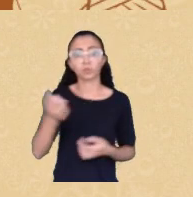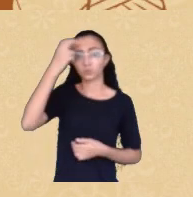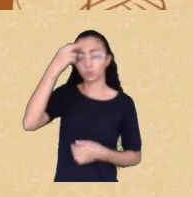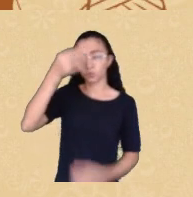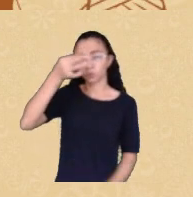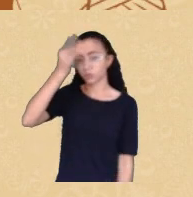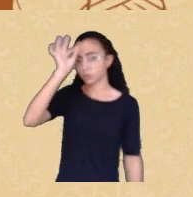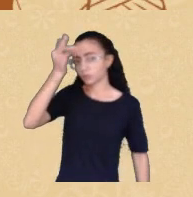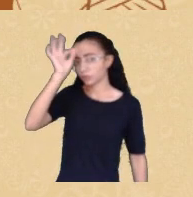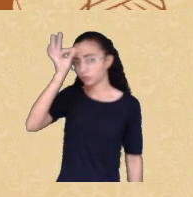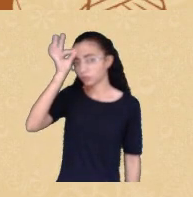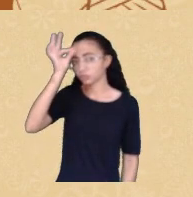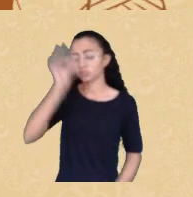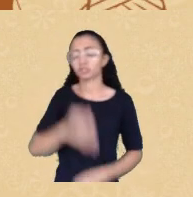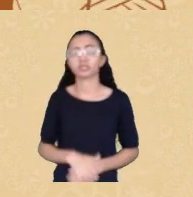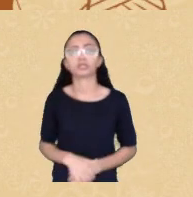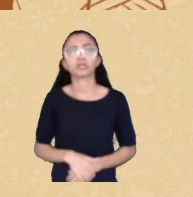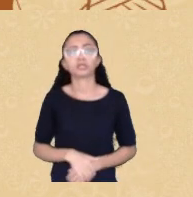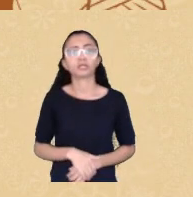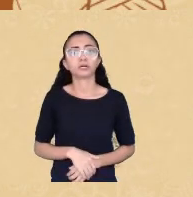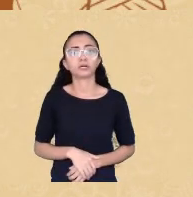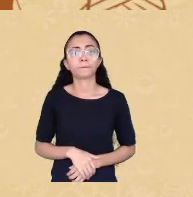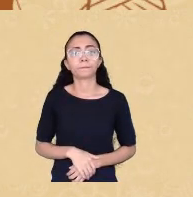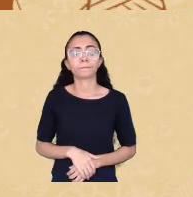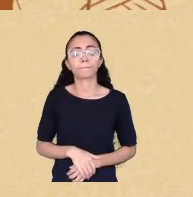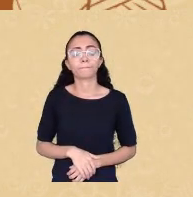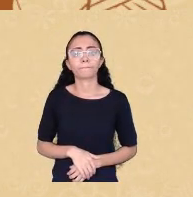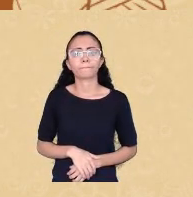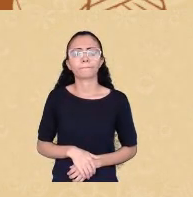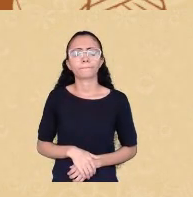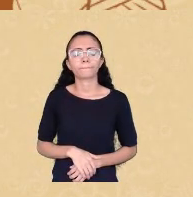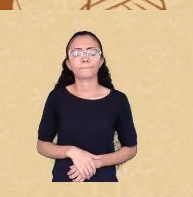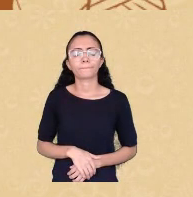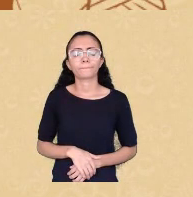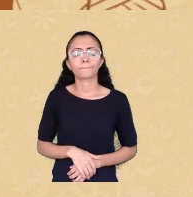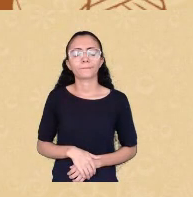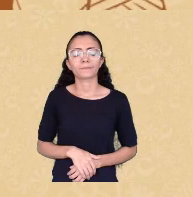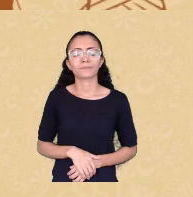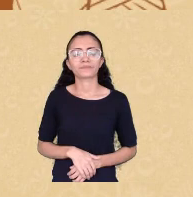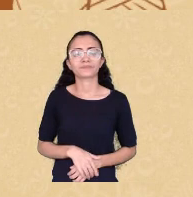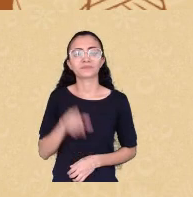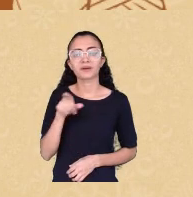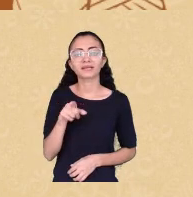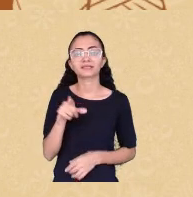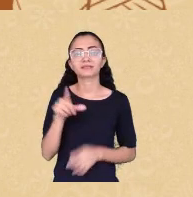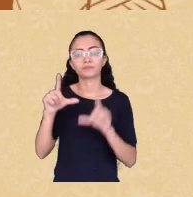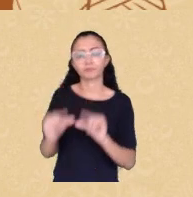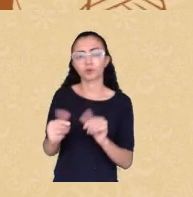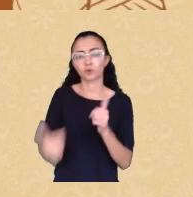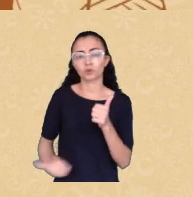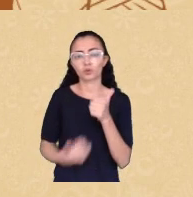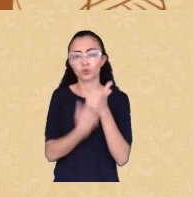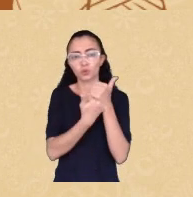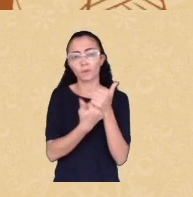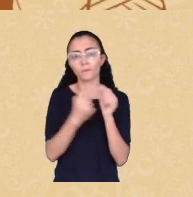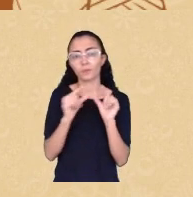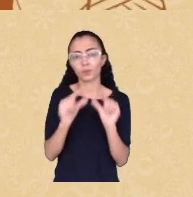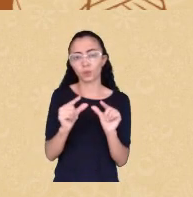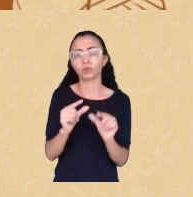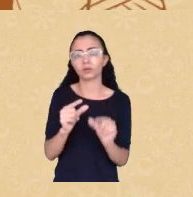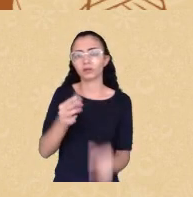individualidades próprias, mas tem um baixo apoio social, né, para elas. O que, que a gente propôs de